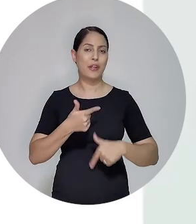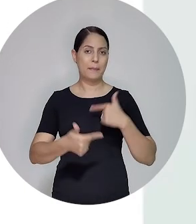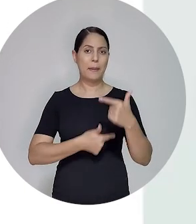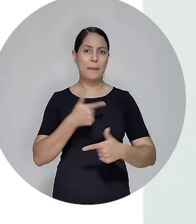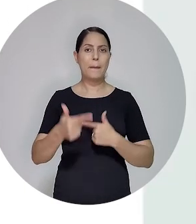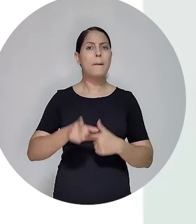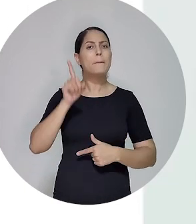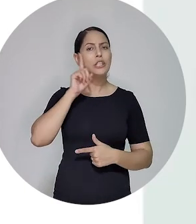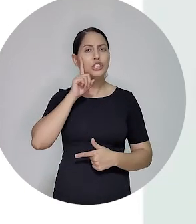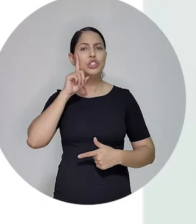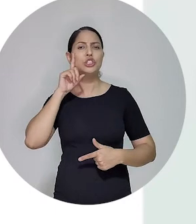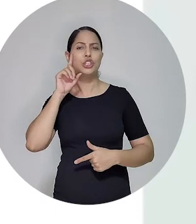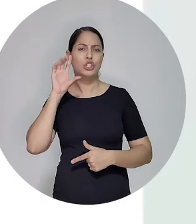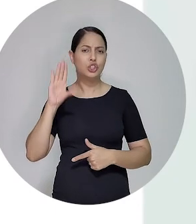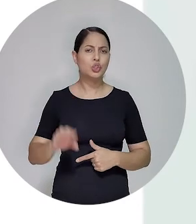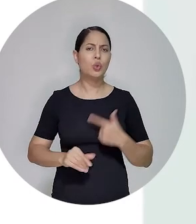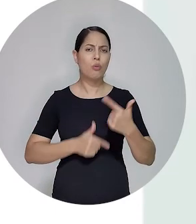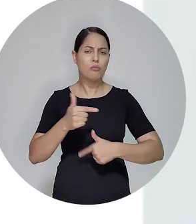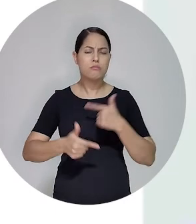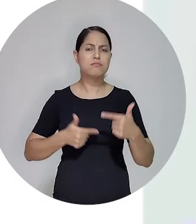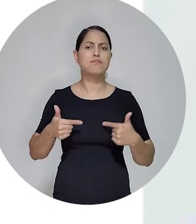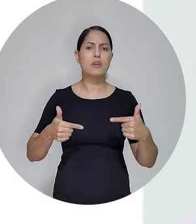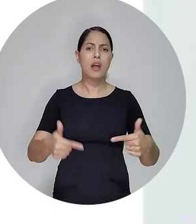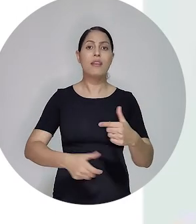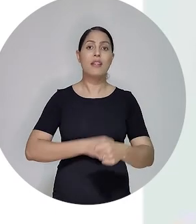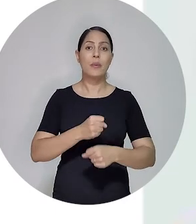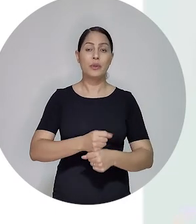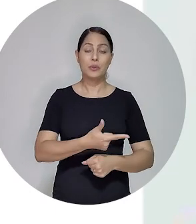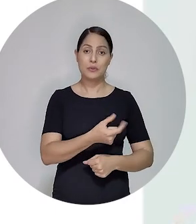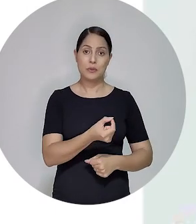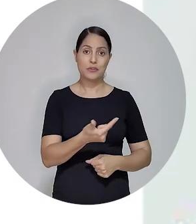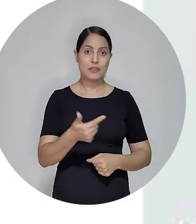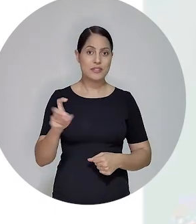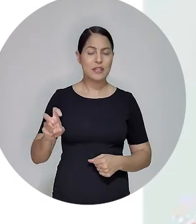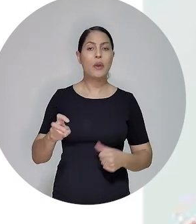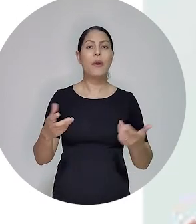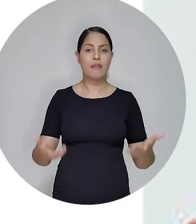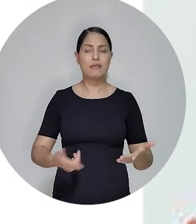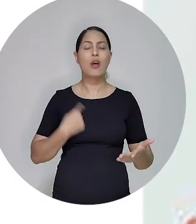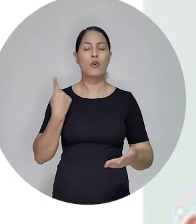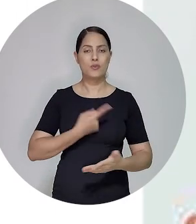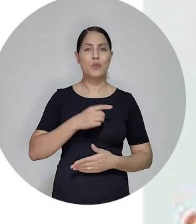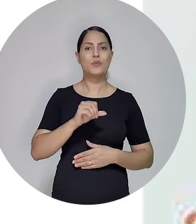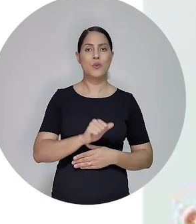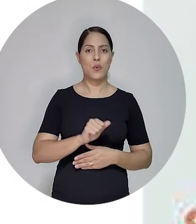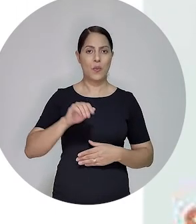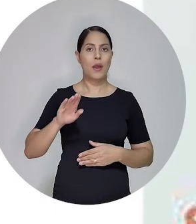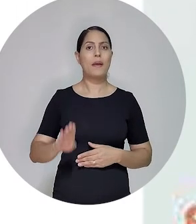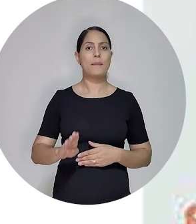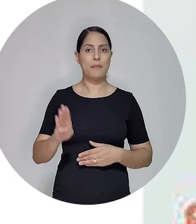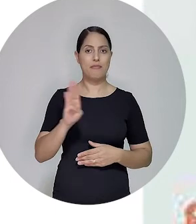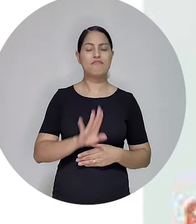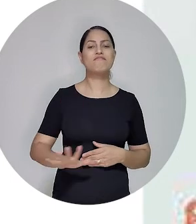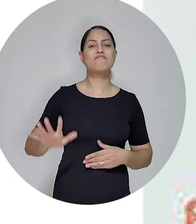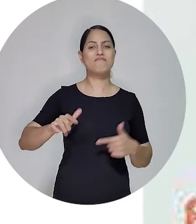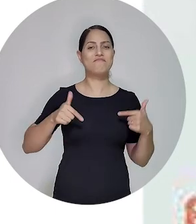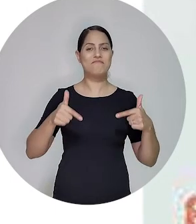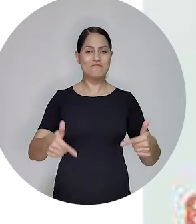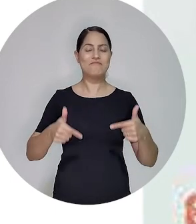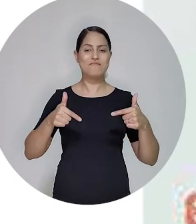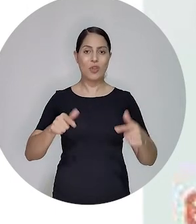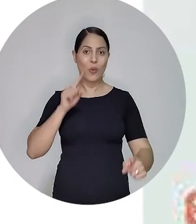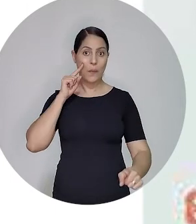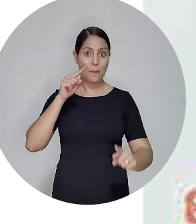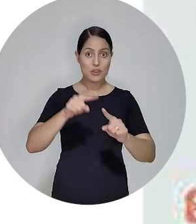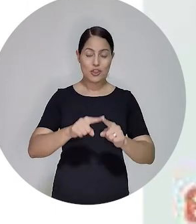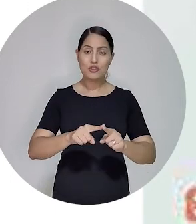e pelos quais trabalharemos diuturnamente até 2025. A cada dia que passa, a OAB Nacional tem buscado sempre, de modo